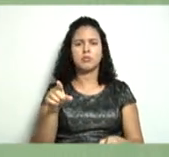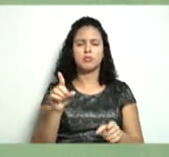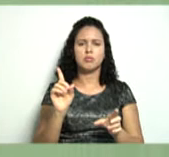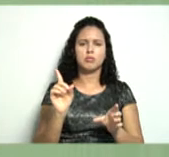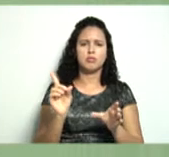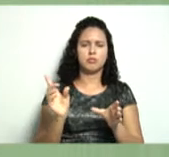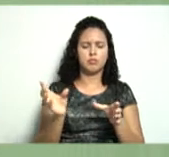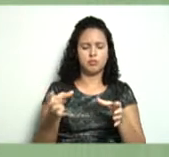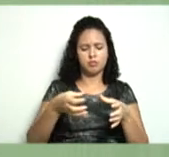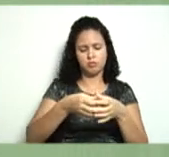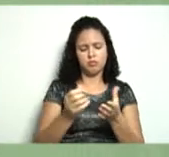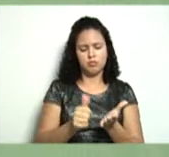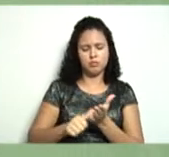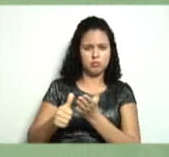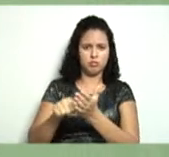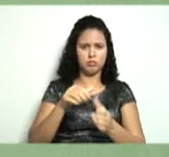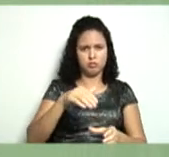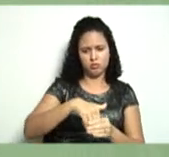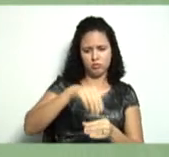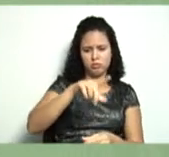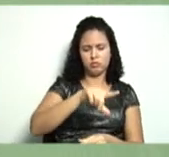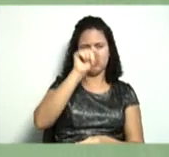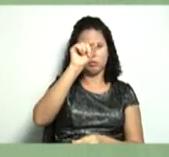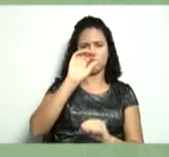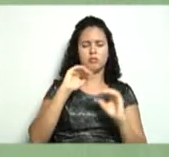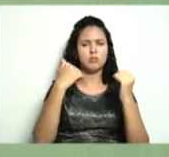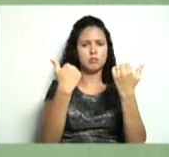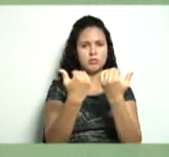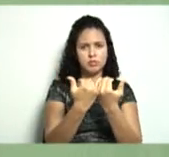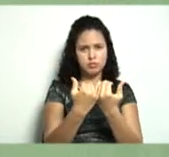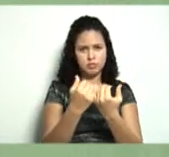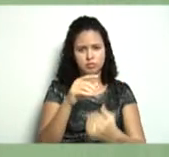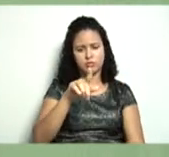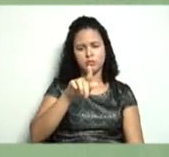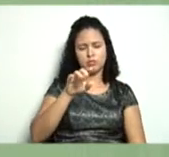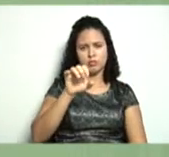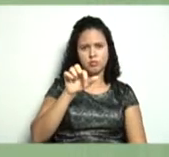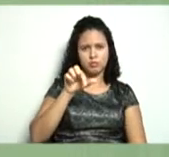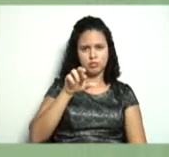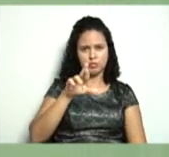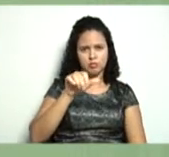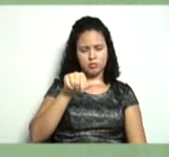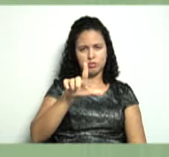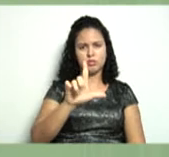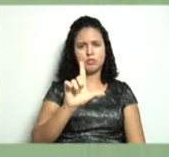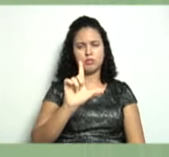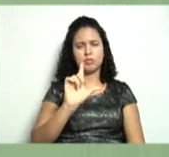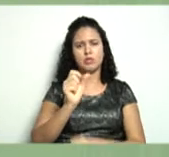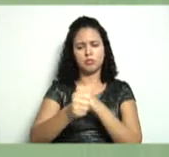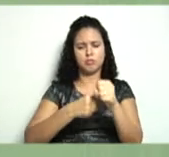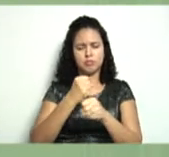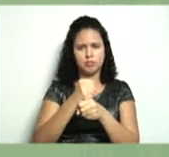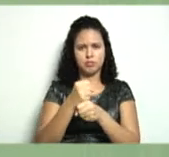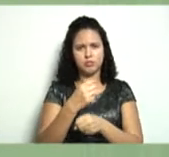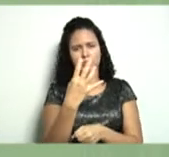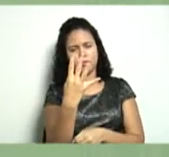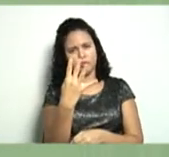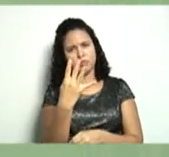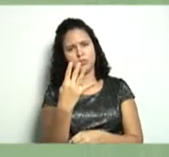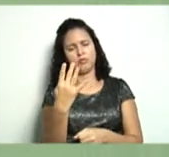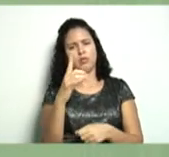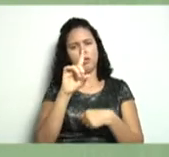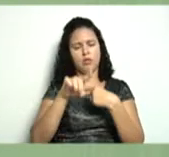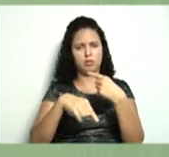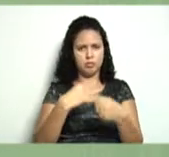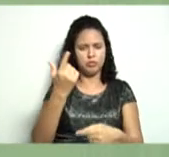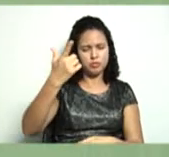composto de associados eleitos pela Assembleia Geral e com mandato de até 4 anos, sendo obrigatória a renovação